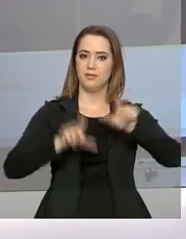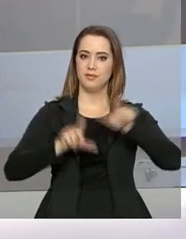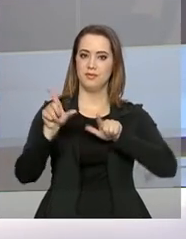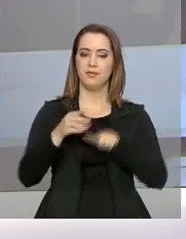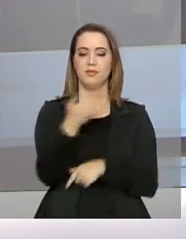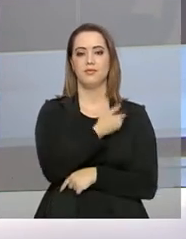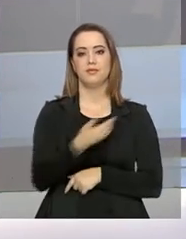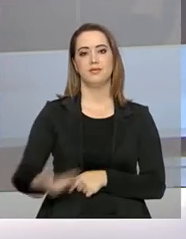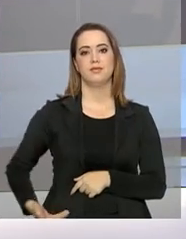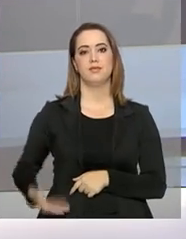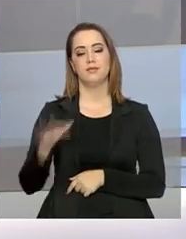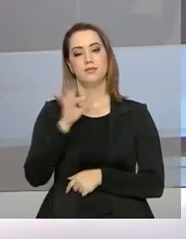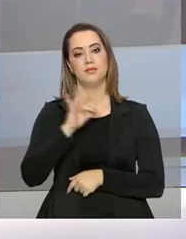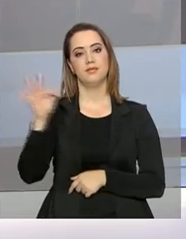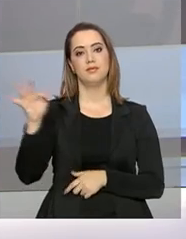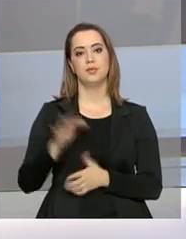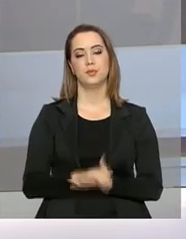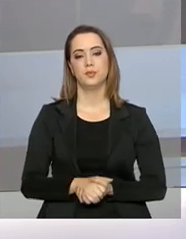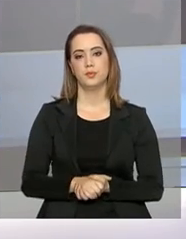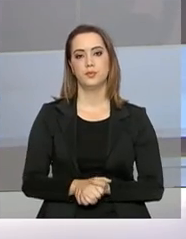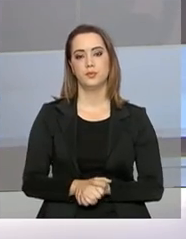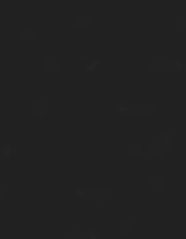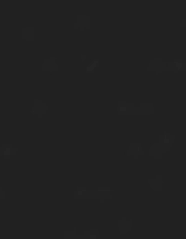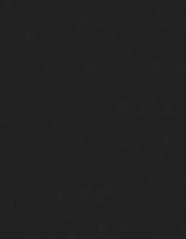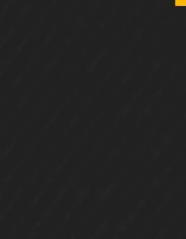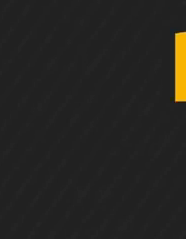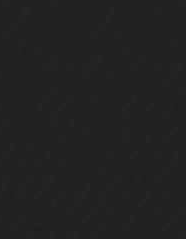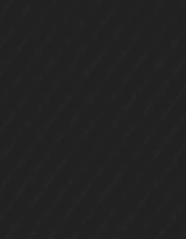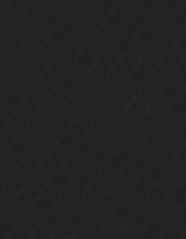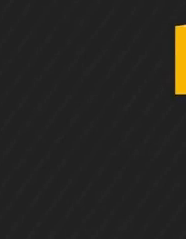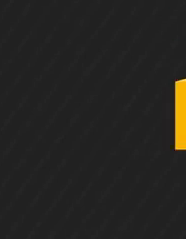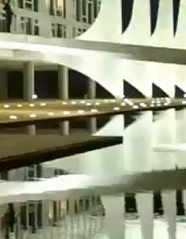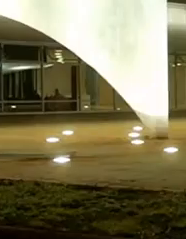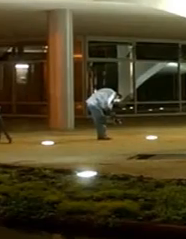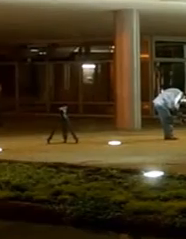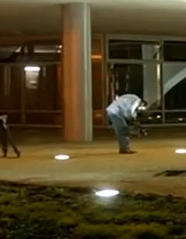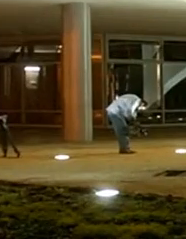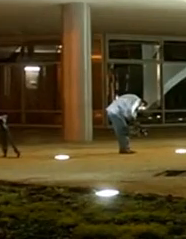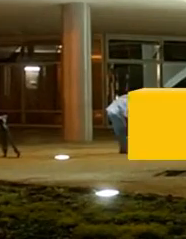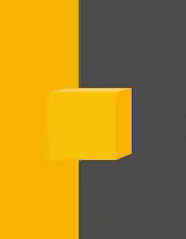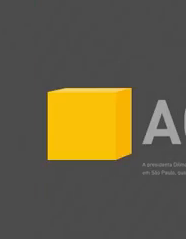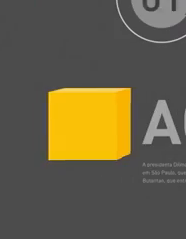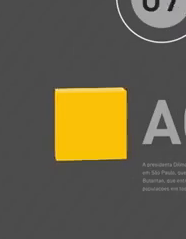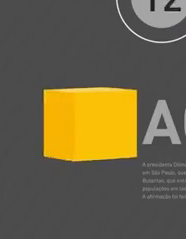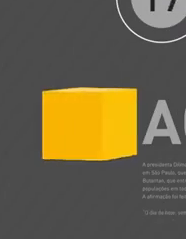aqui na NBR, a TV do Governo Federal.